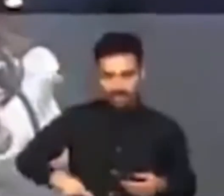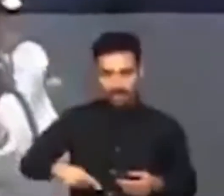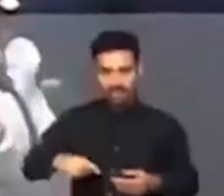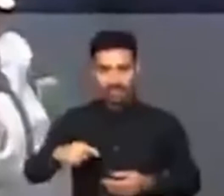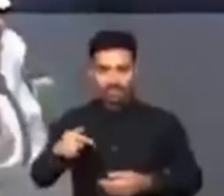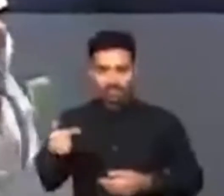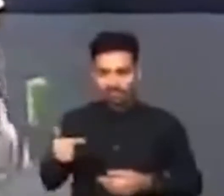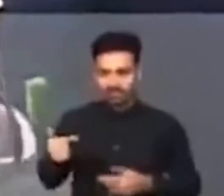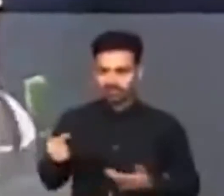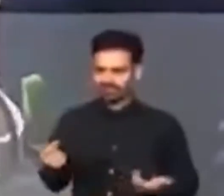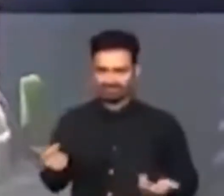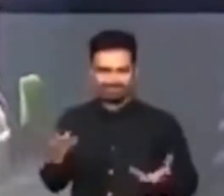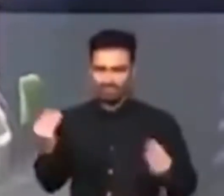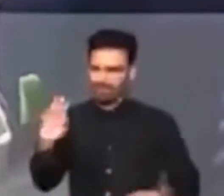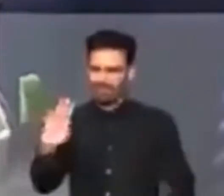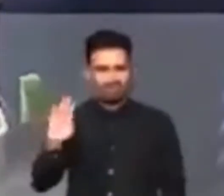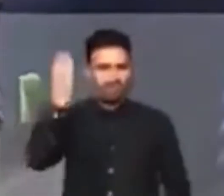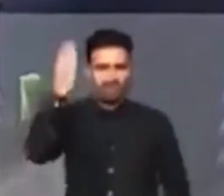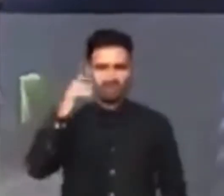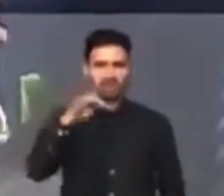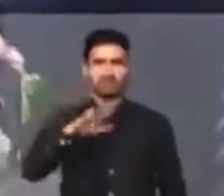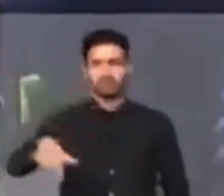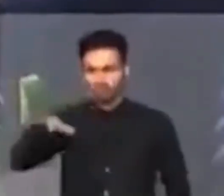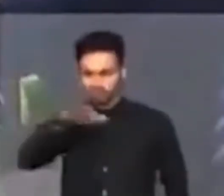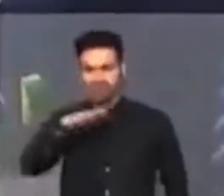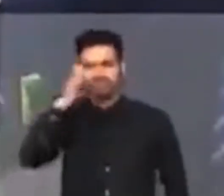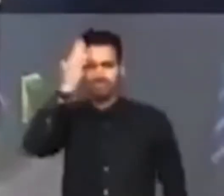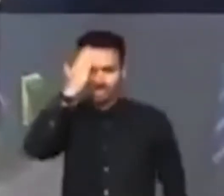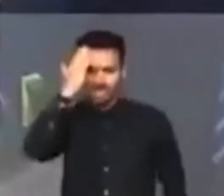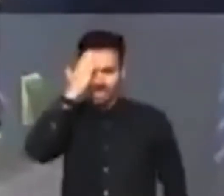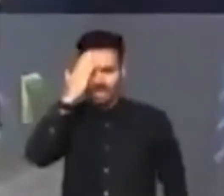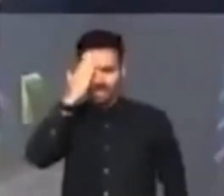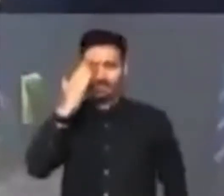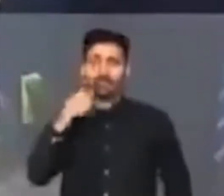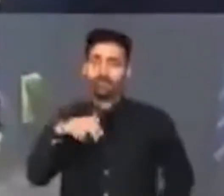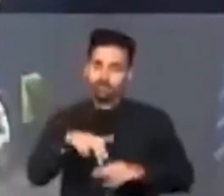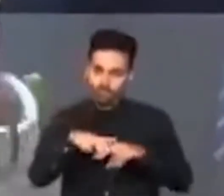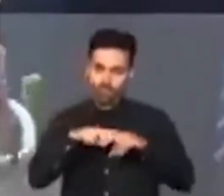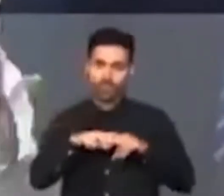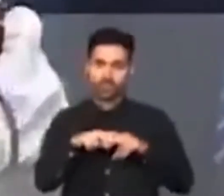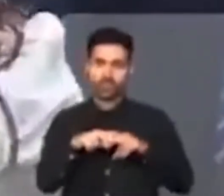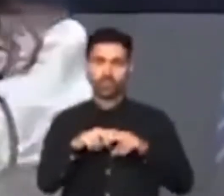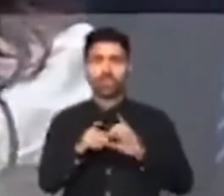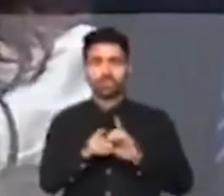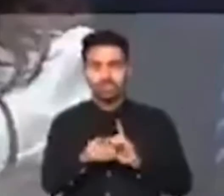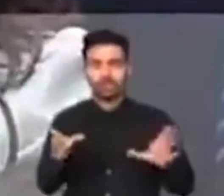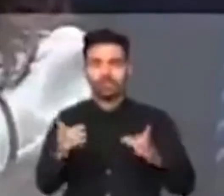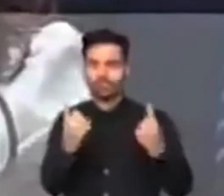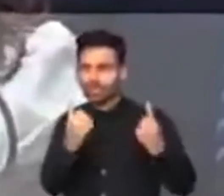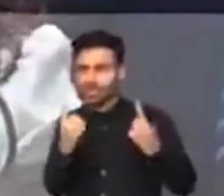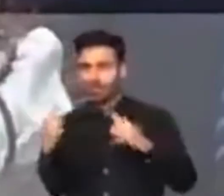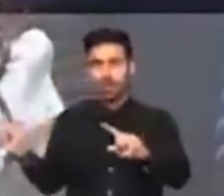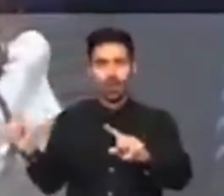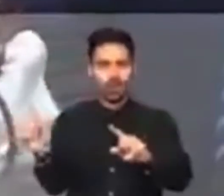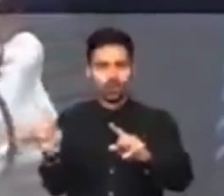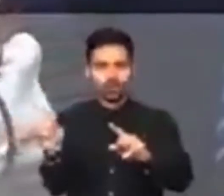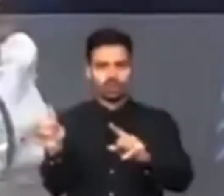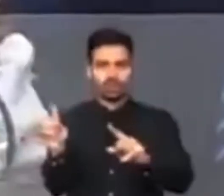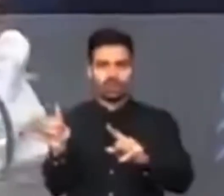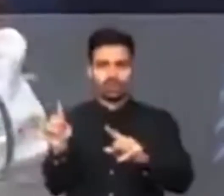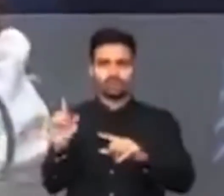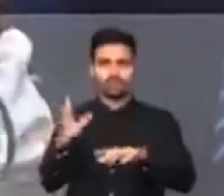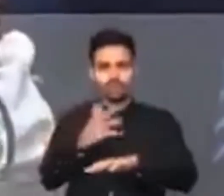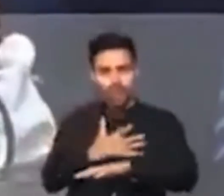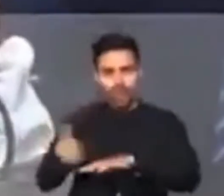hipocrisia que não tem tamanho. E o povo sabe e vai enxergar isso. Então, pela democracia, contra o golpe de Estado